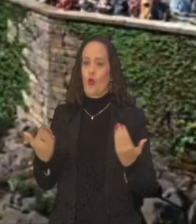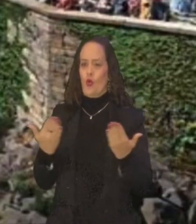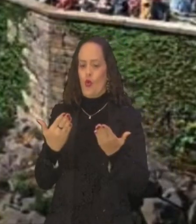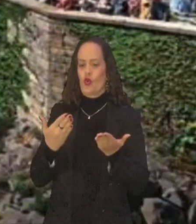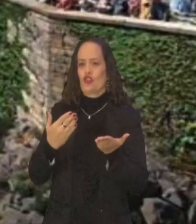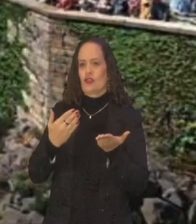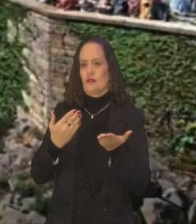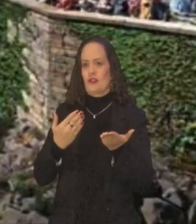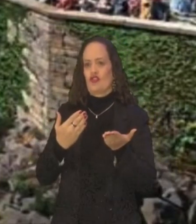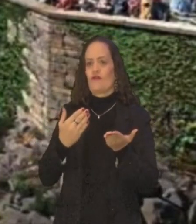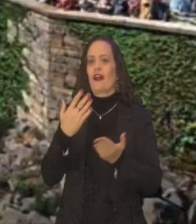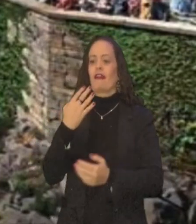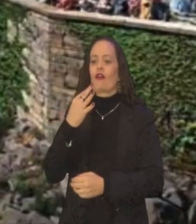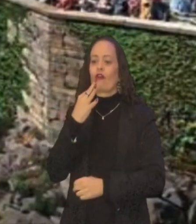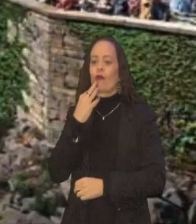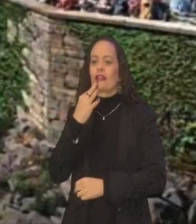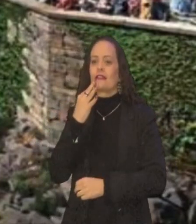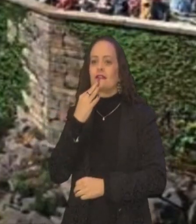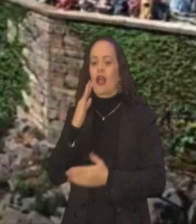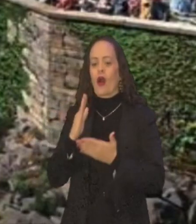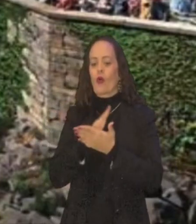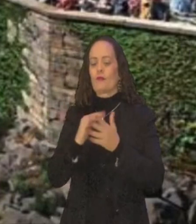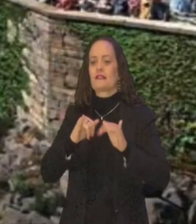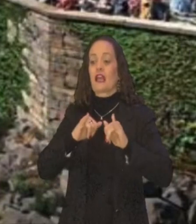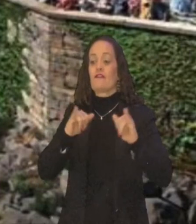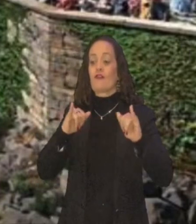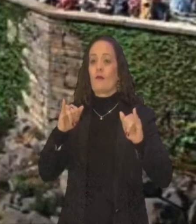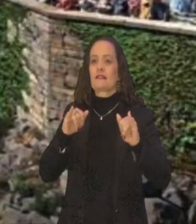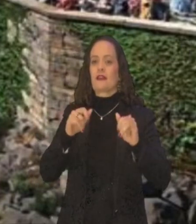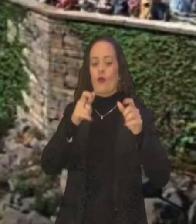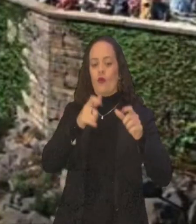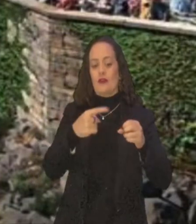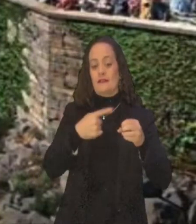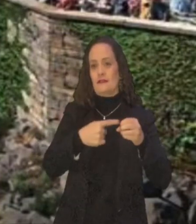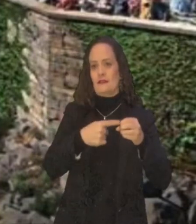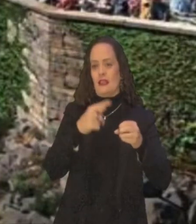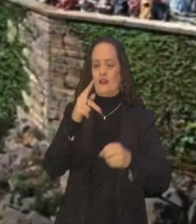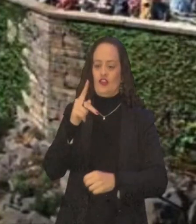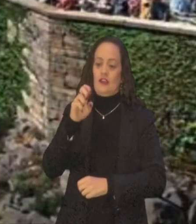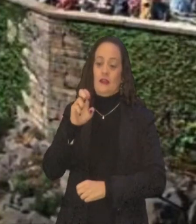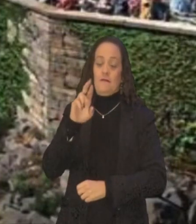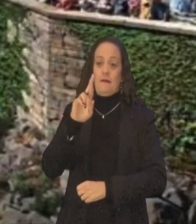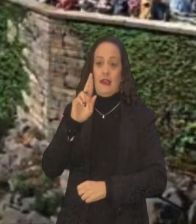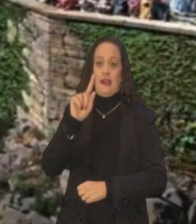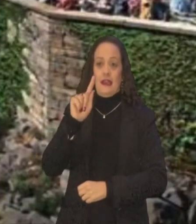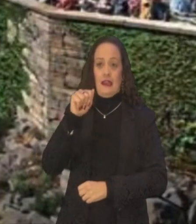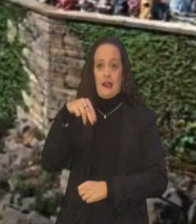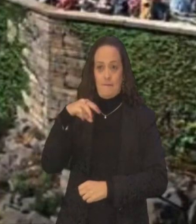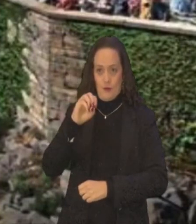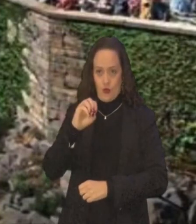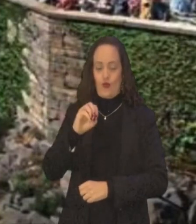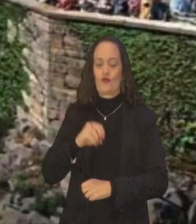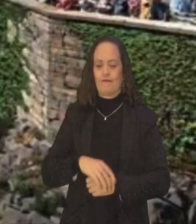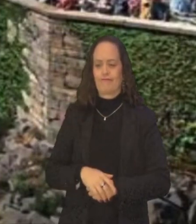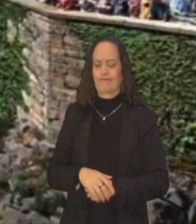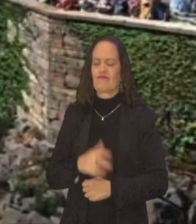algumas informações importantes a respeito desta cidade. E eu confesso aos irmãos um pecado que